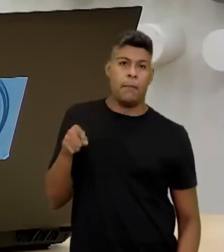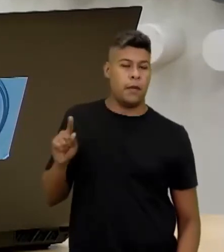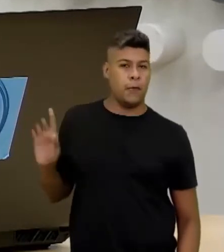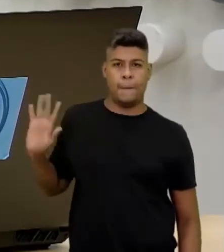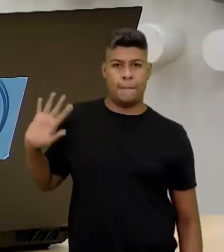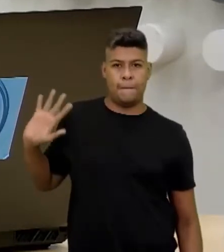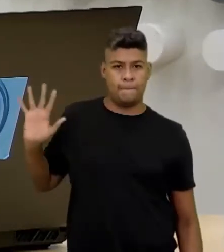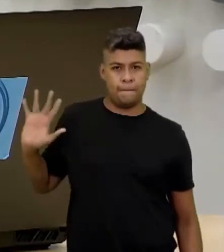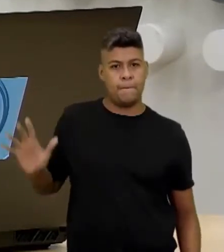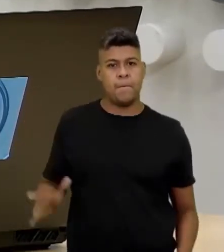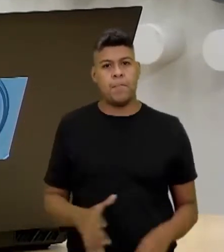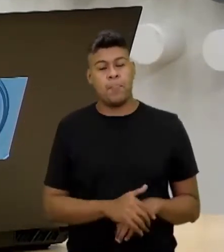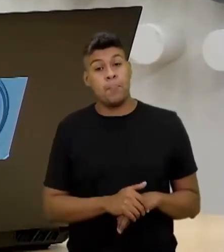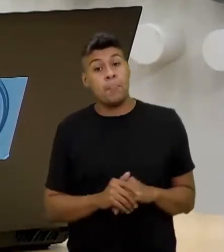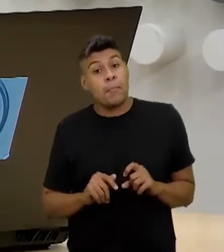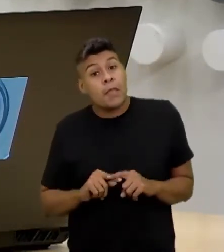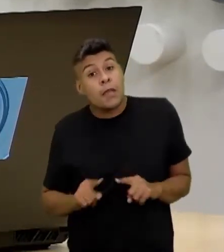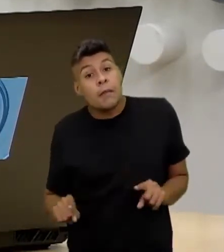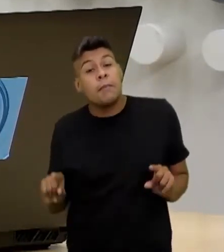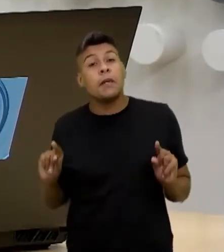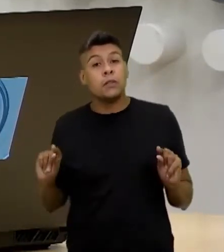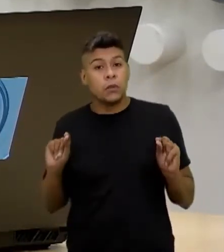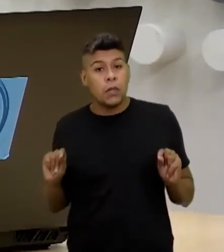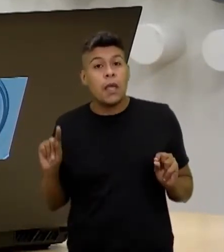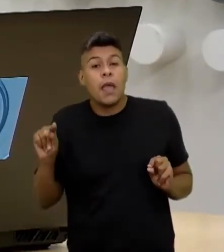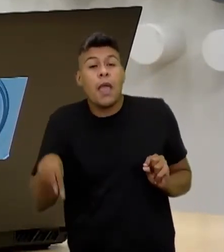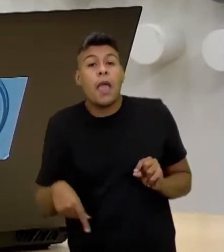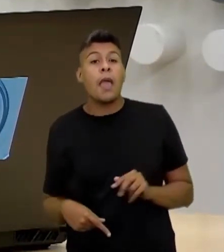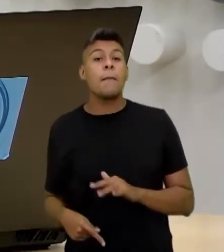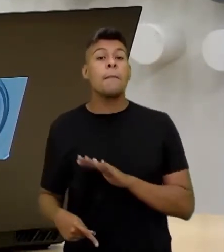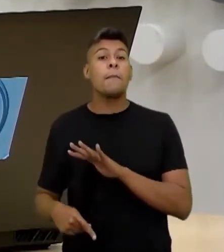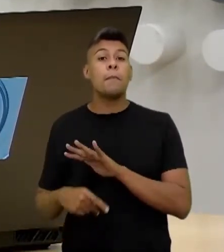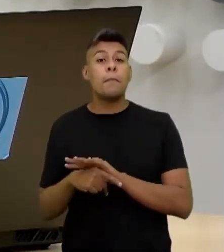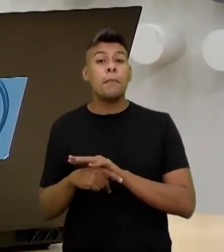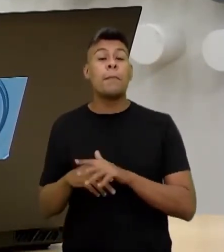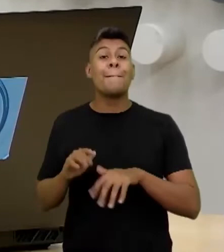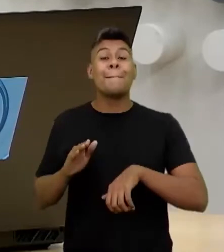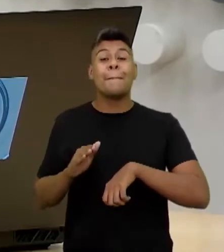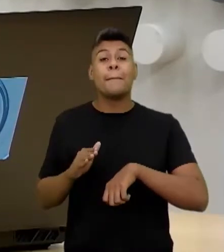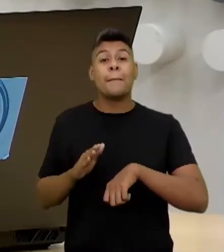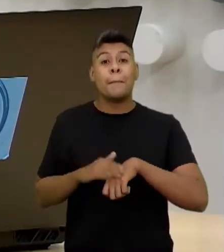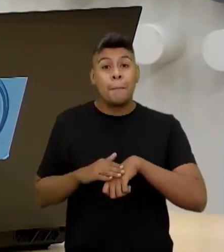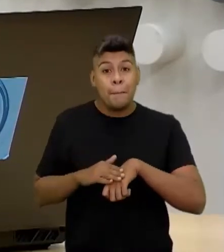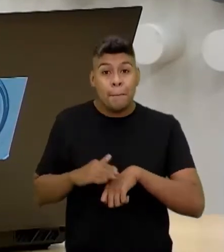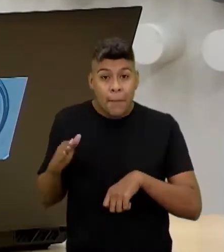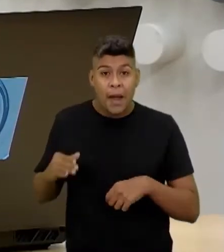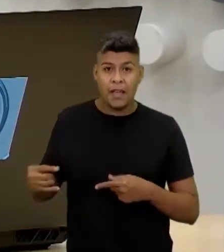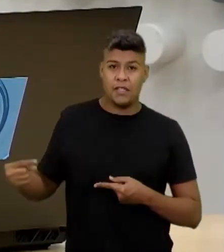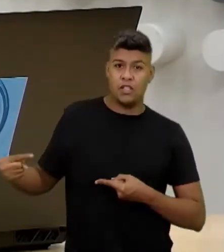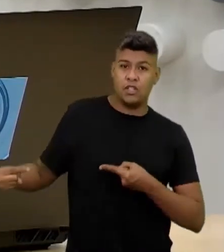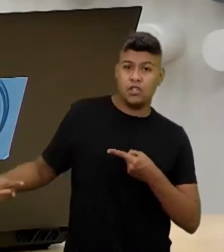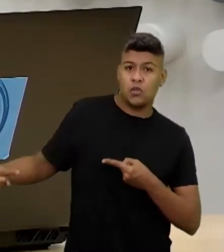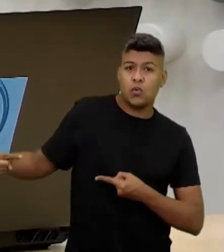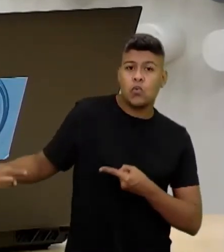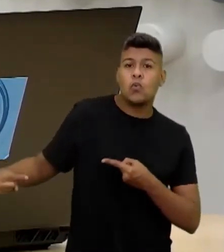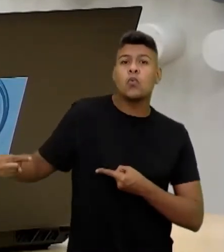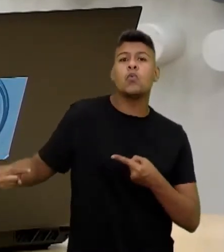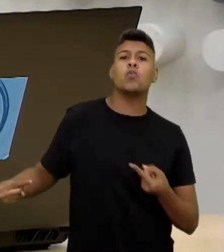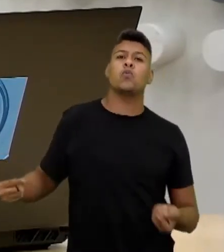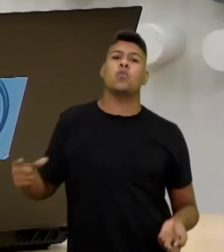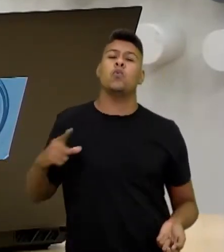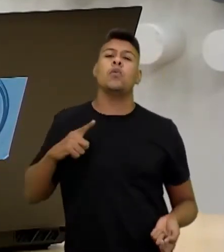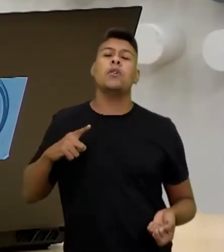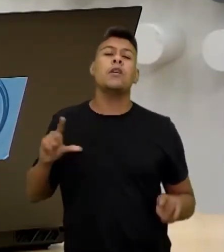certo e é isso Acabou mas é mais do que tudo uma questão em que quanto mais a gente discute e